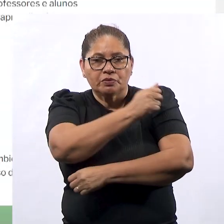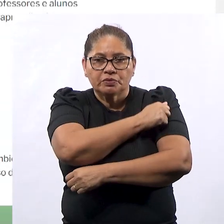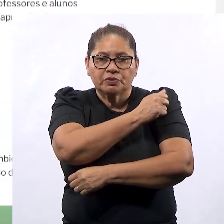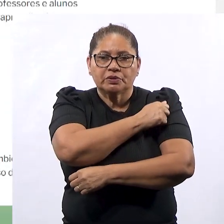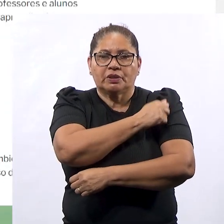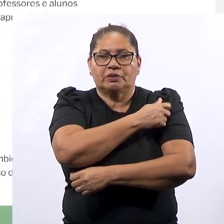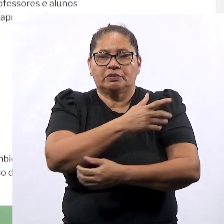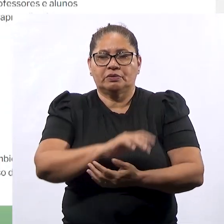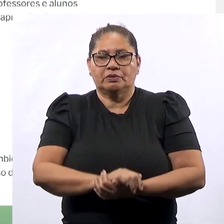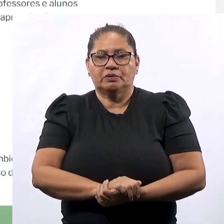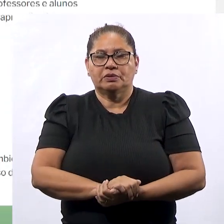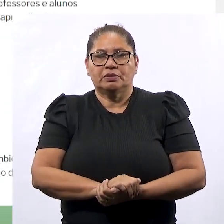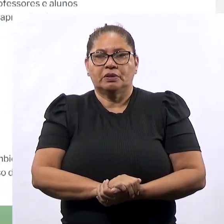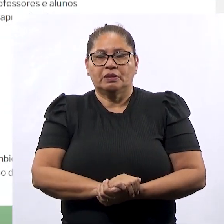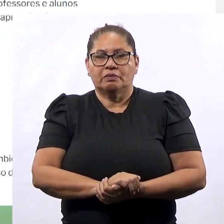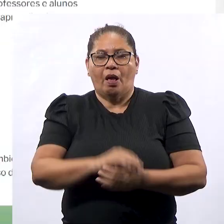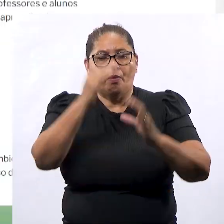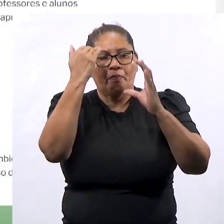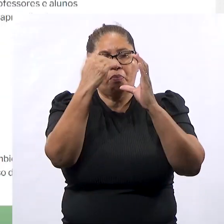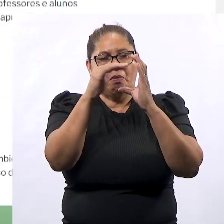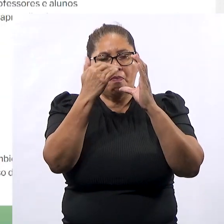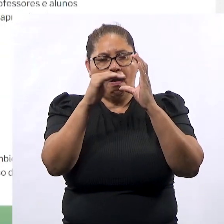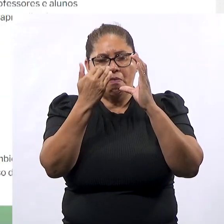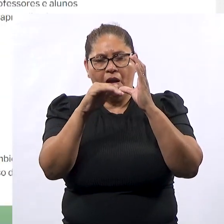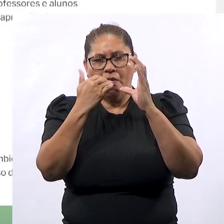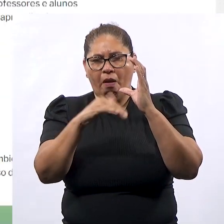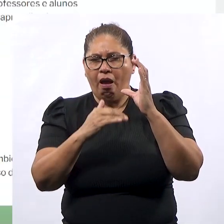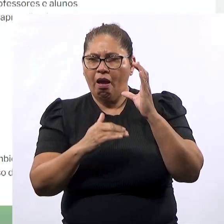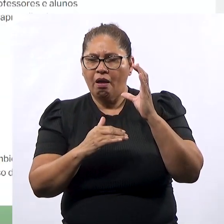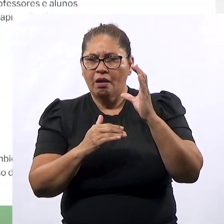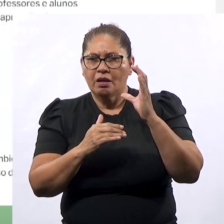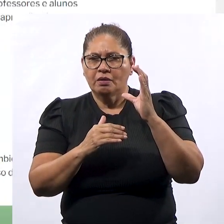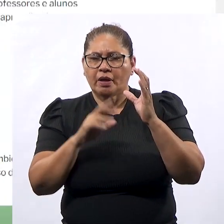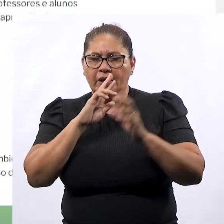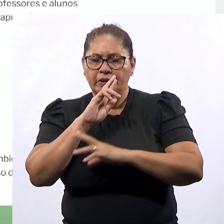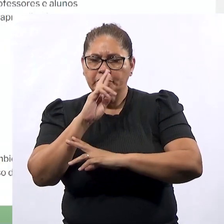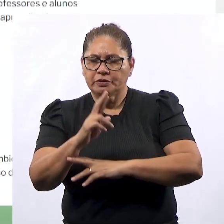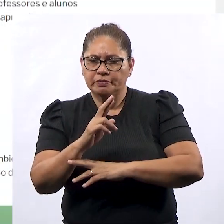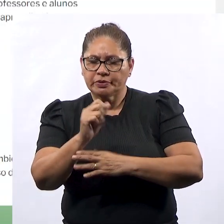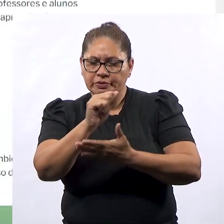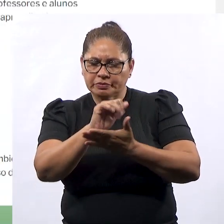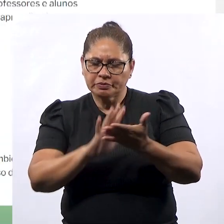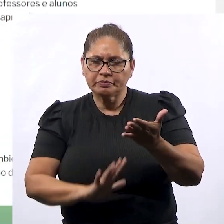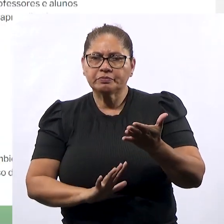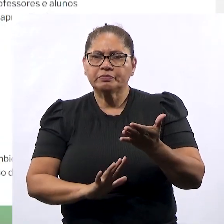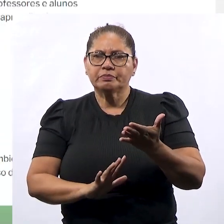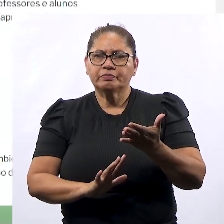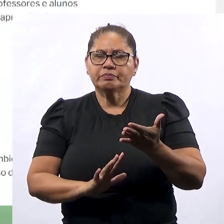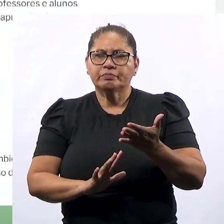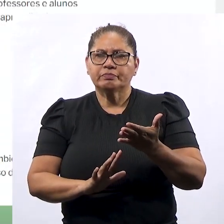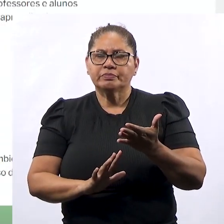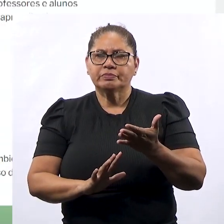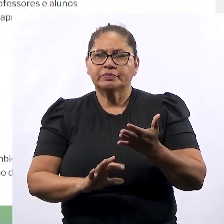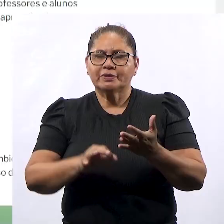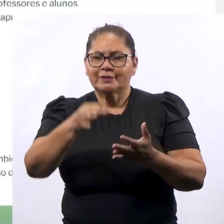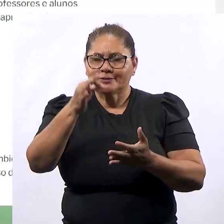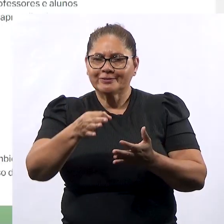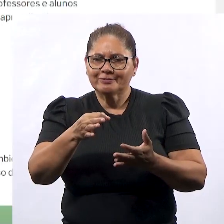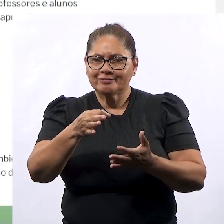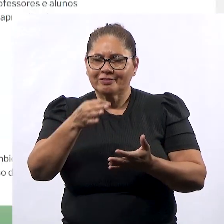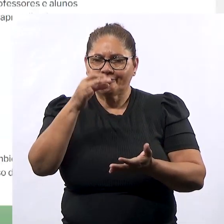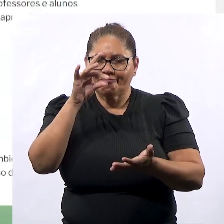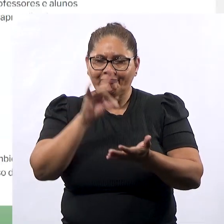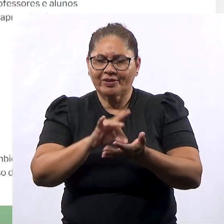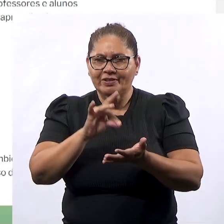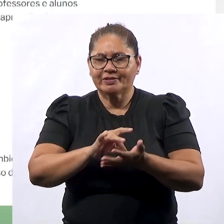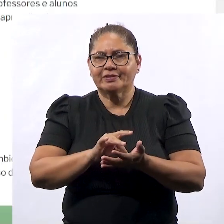em que os alunos compilam e publicam abertamente para que o resultado da tarefa seja